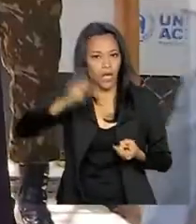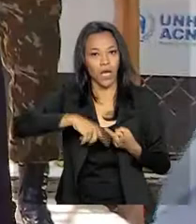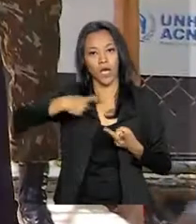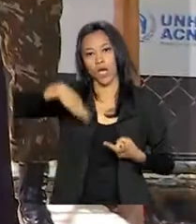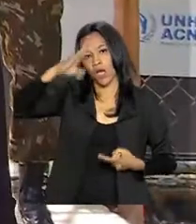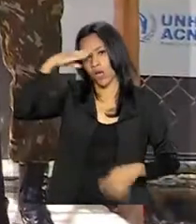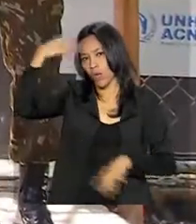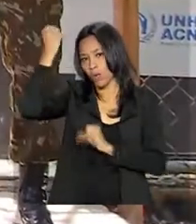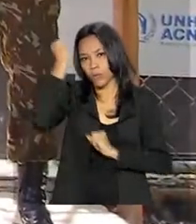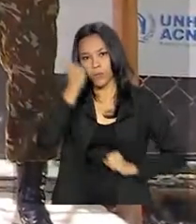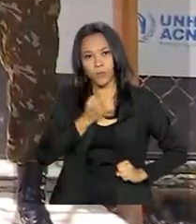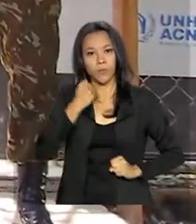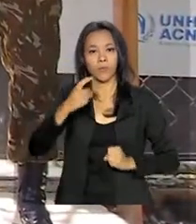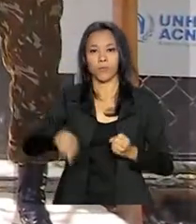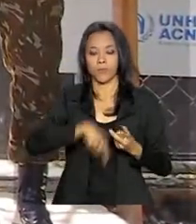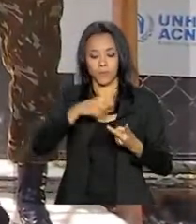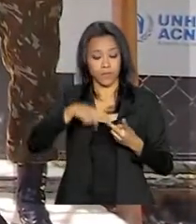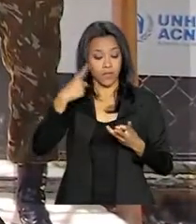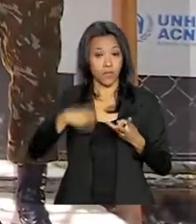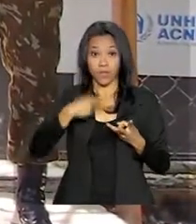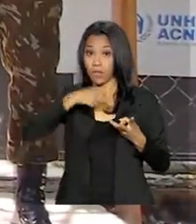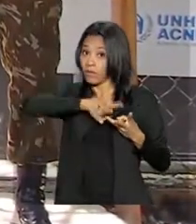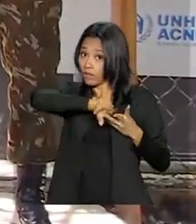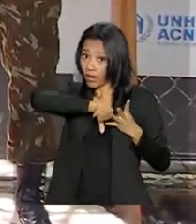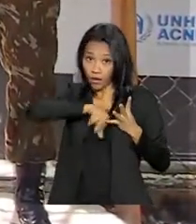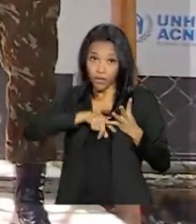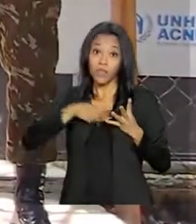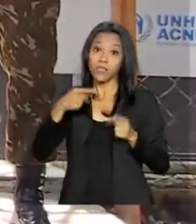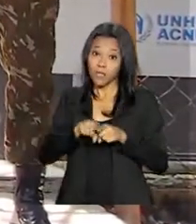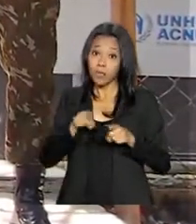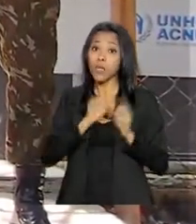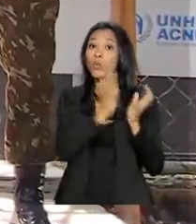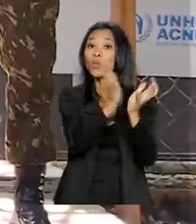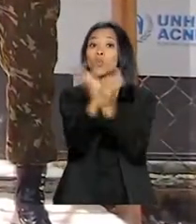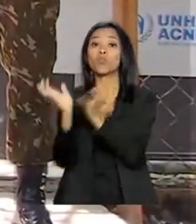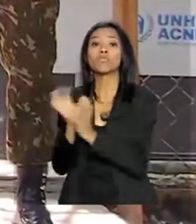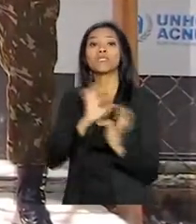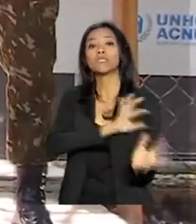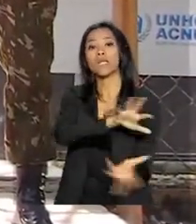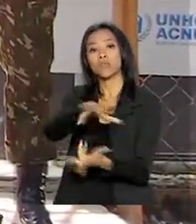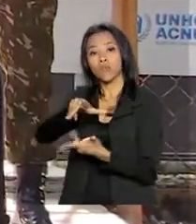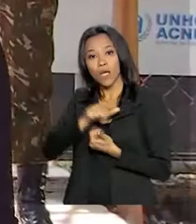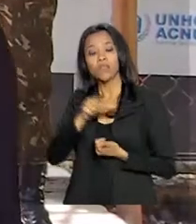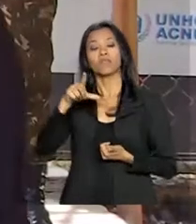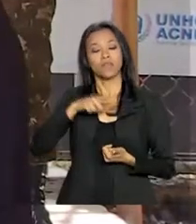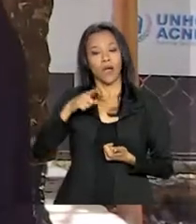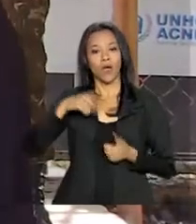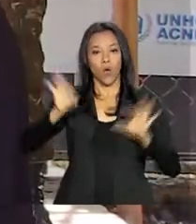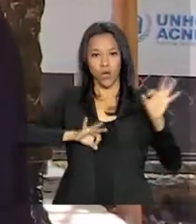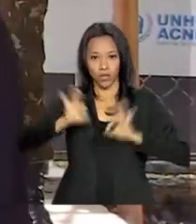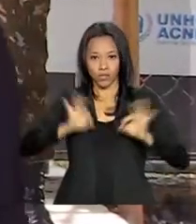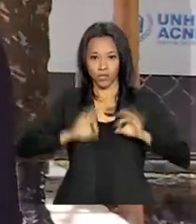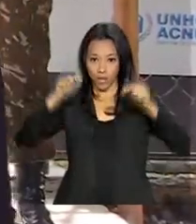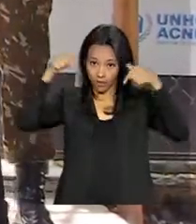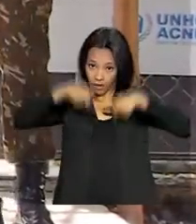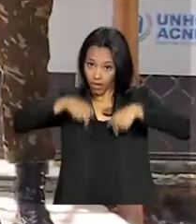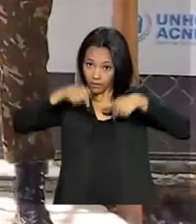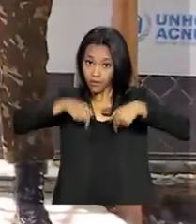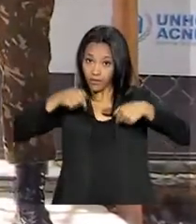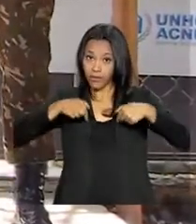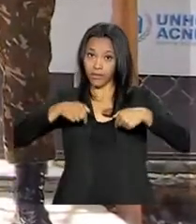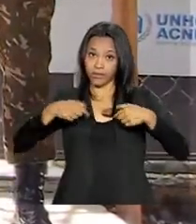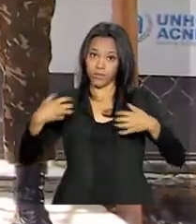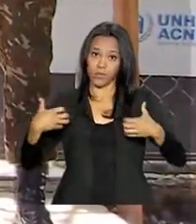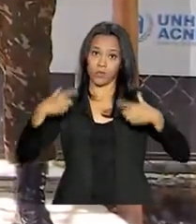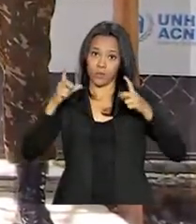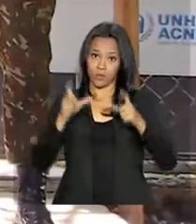Armadas, agentes da Força Nacional de Segurança e os organismos internacionais, está montada aqui ao lado deste posto de fronteira.